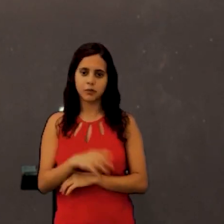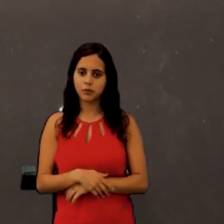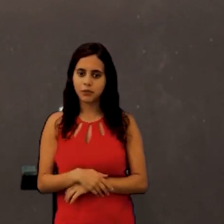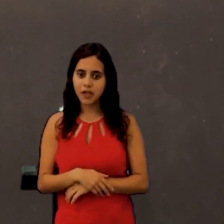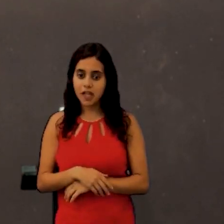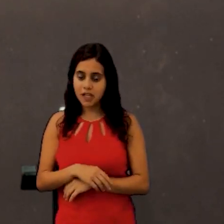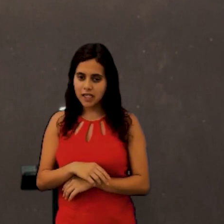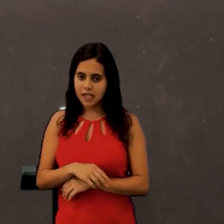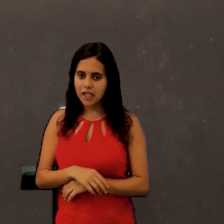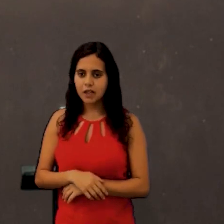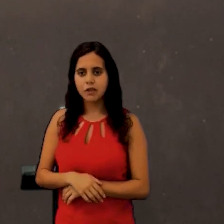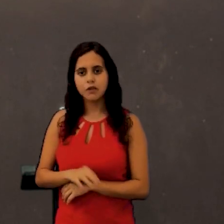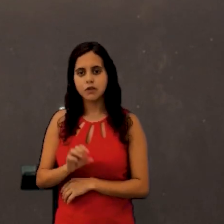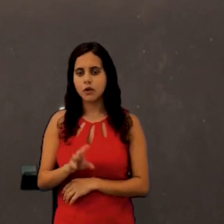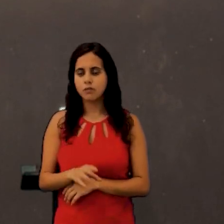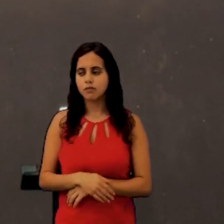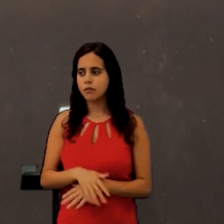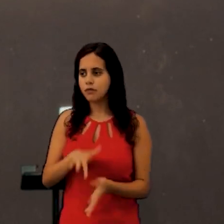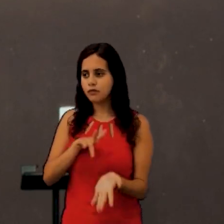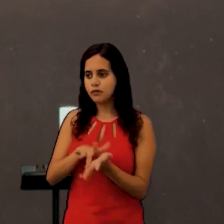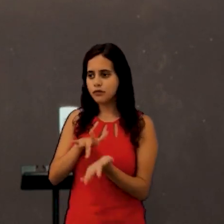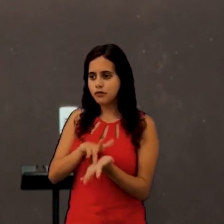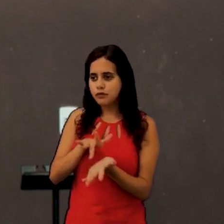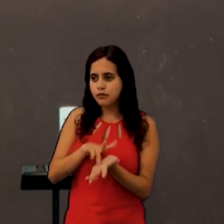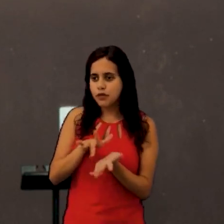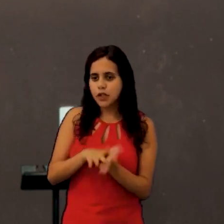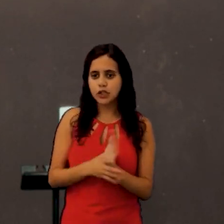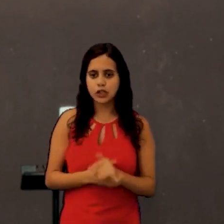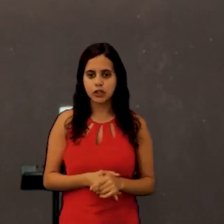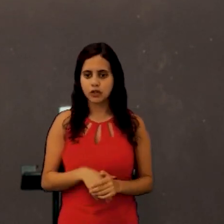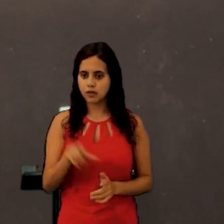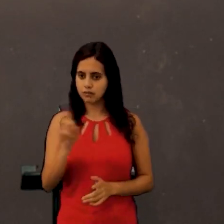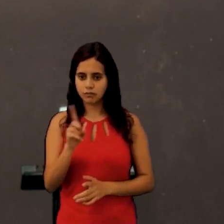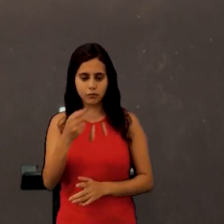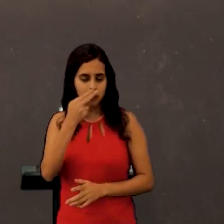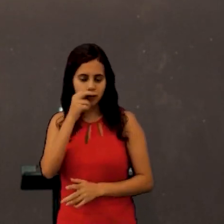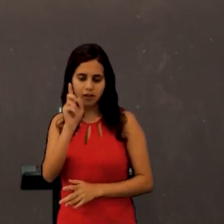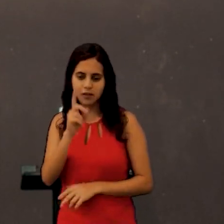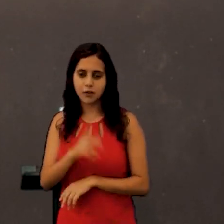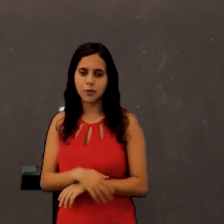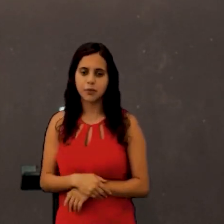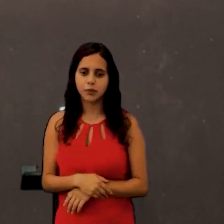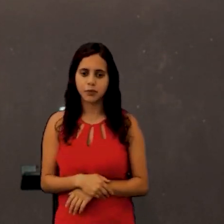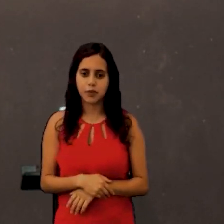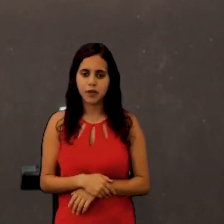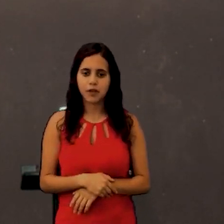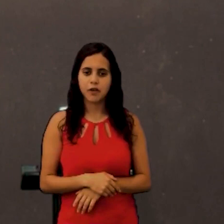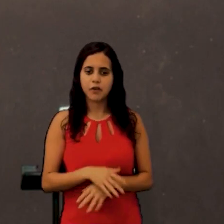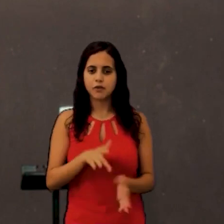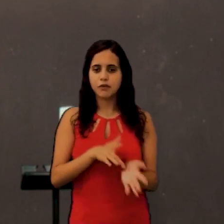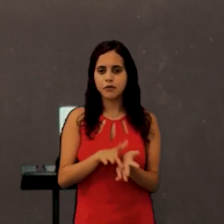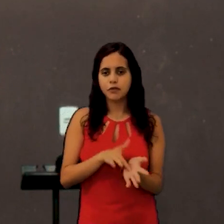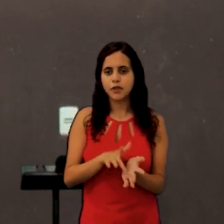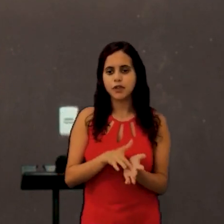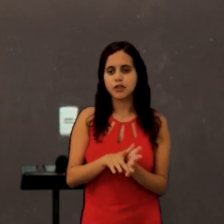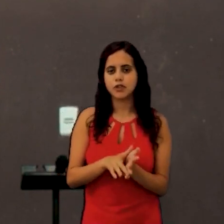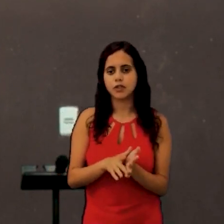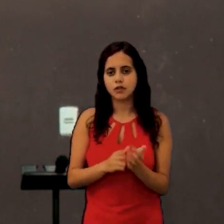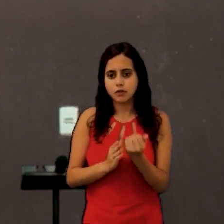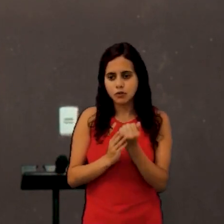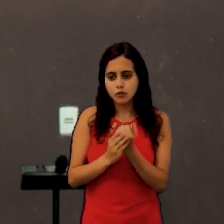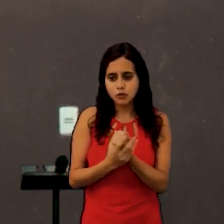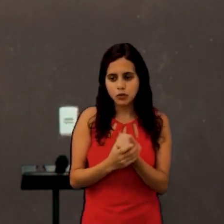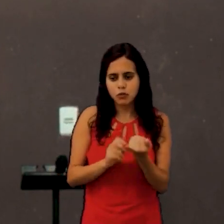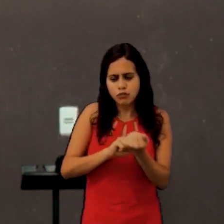crente 007, faça de conta que você não é que você é um agente secreto de Jesus, você está lá em uma missão secreta, que ninguém pode saber que você é